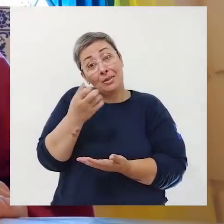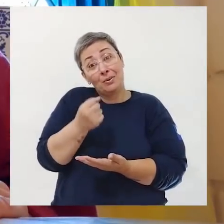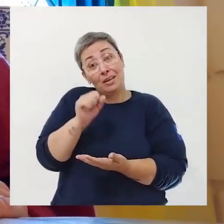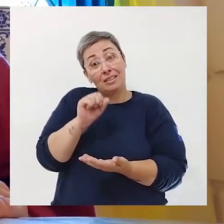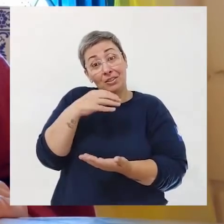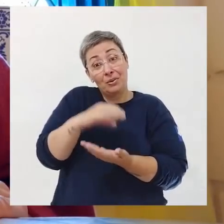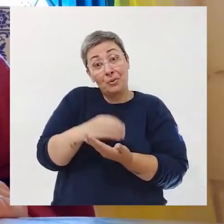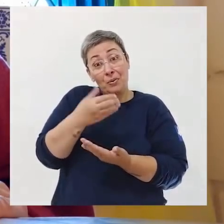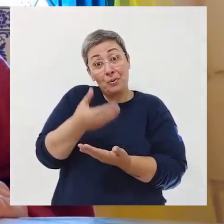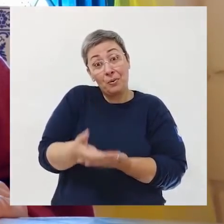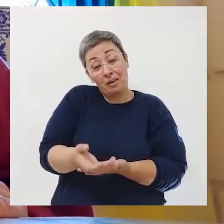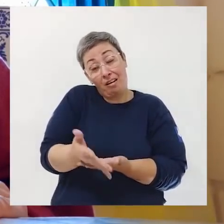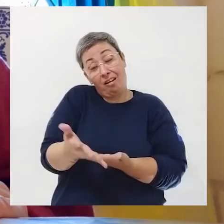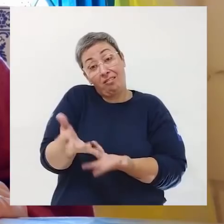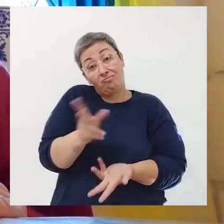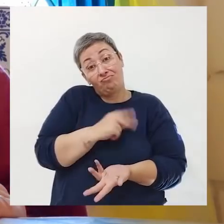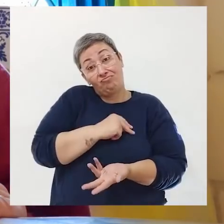Se o leite derramar,